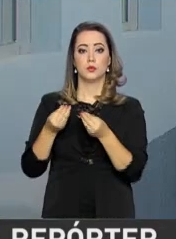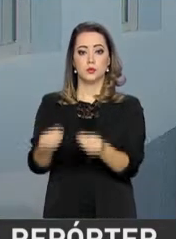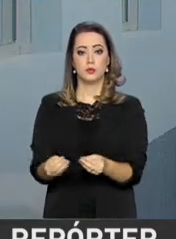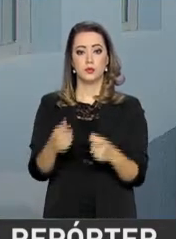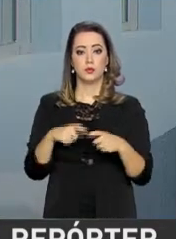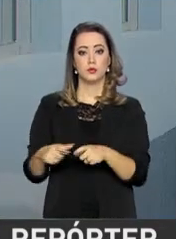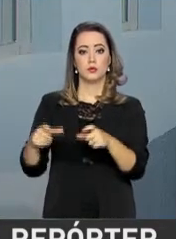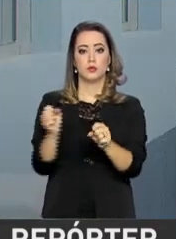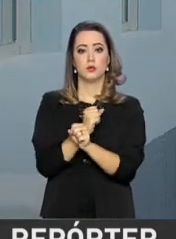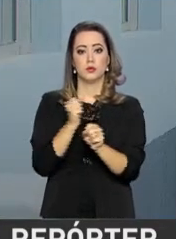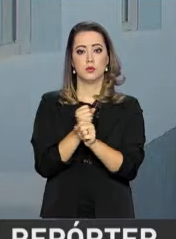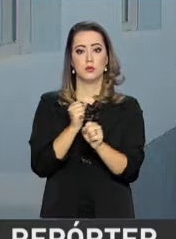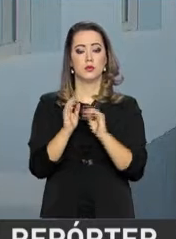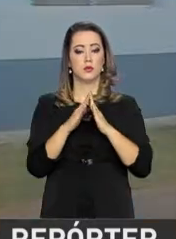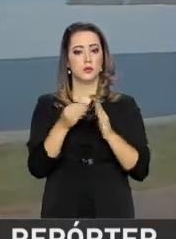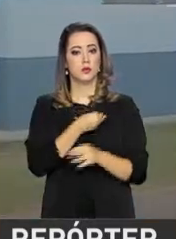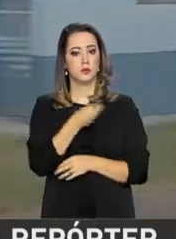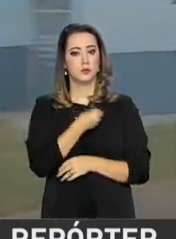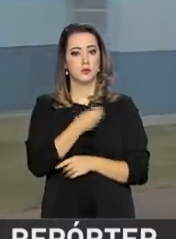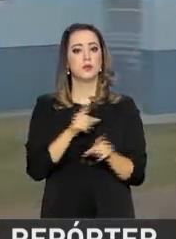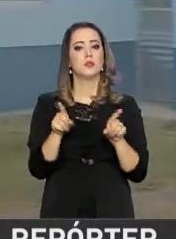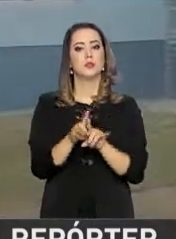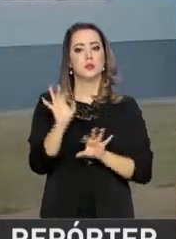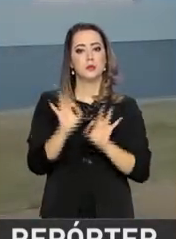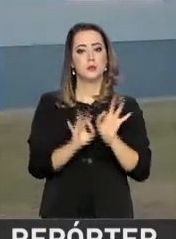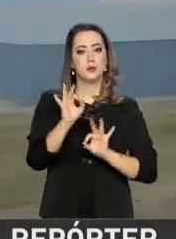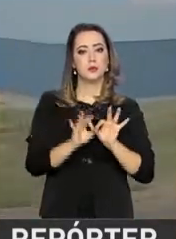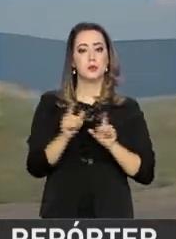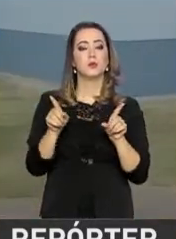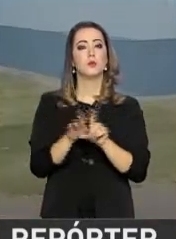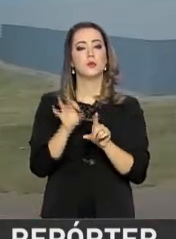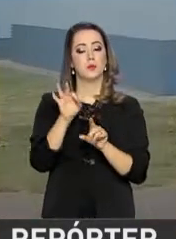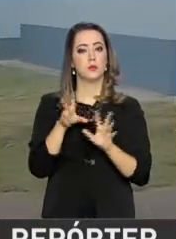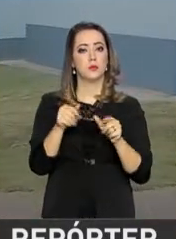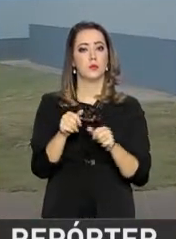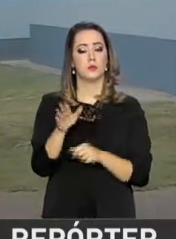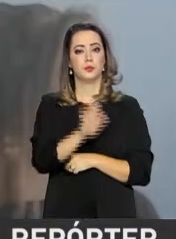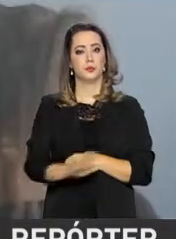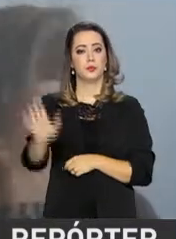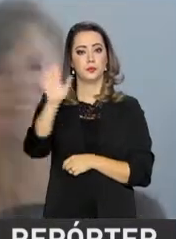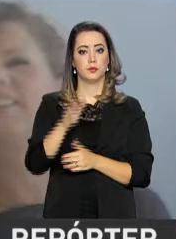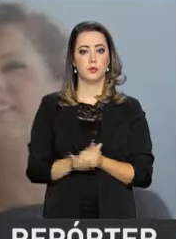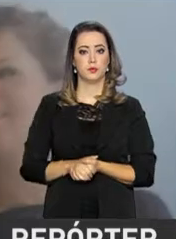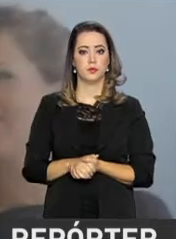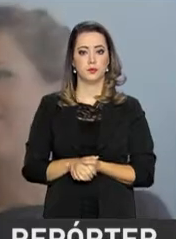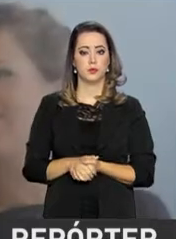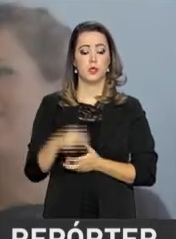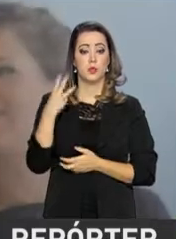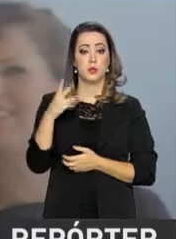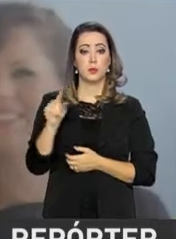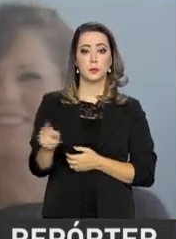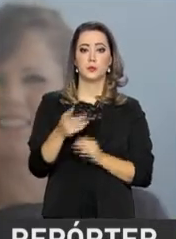as obras do minha casa minha vida também estão sendo retomadas em todo o país são três mil